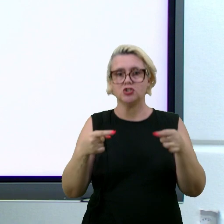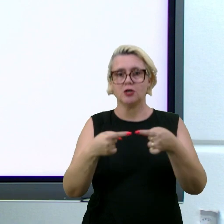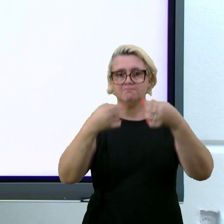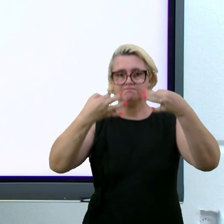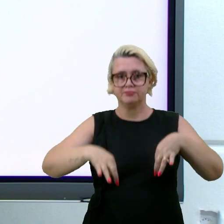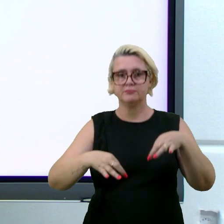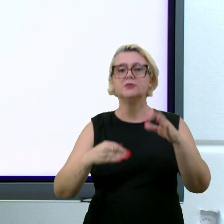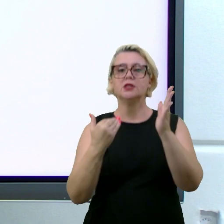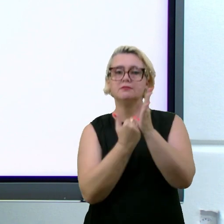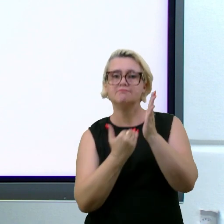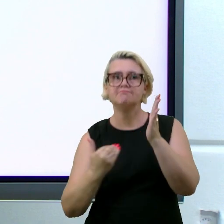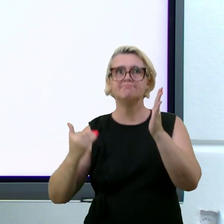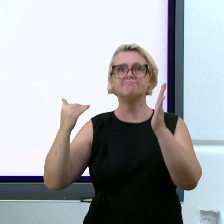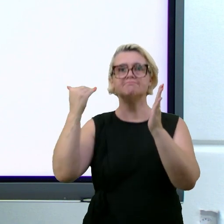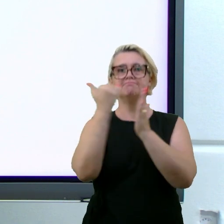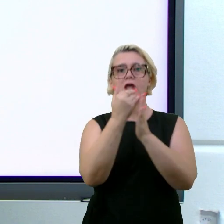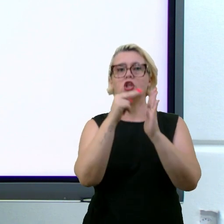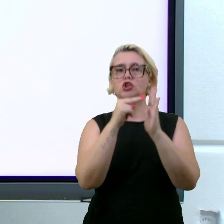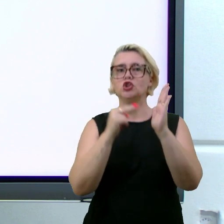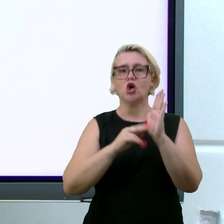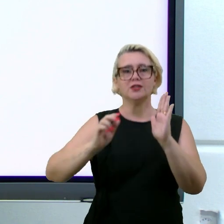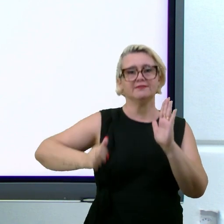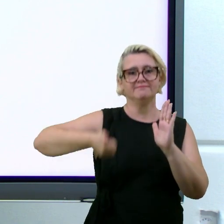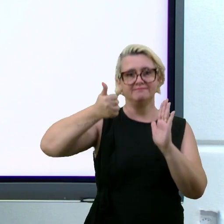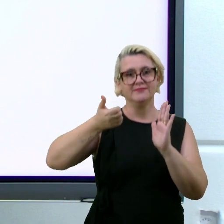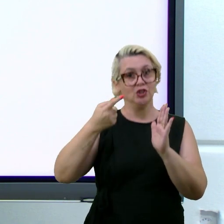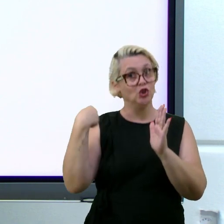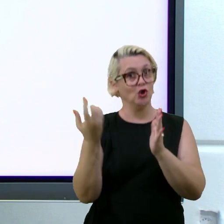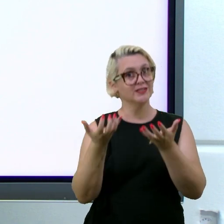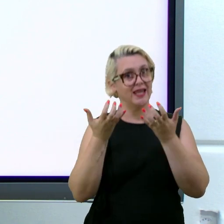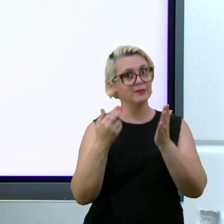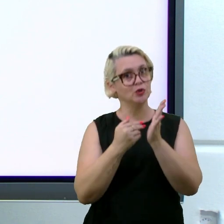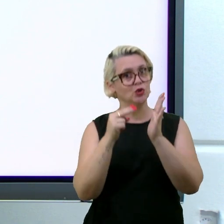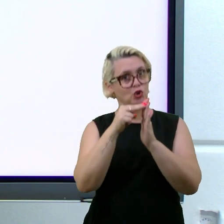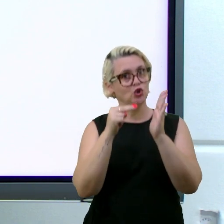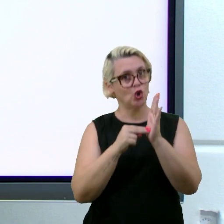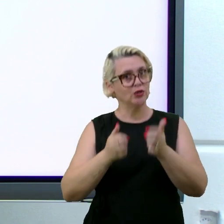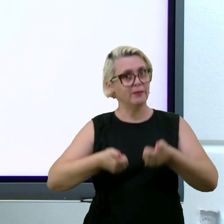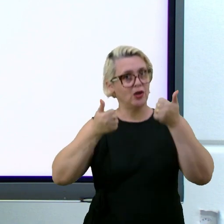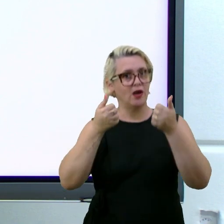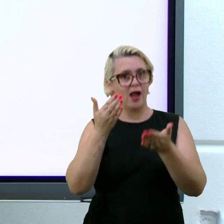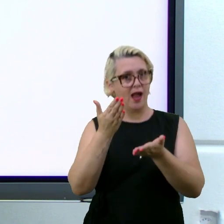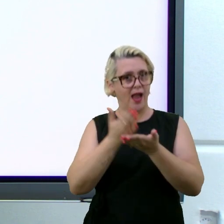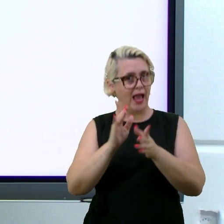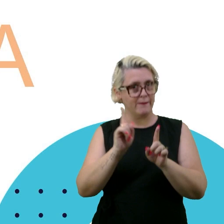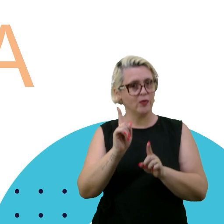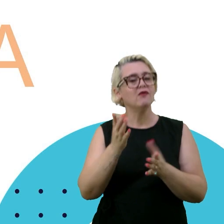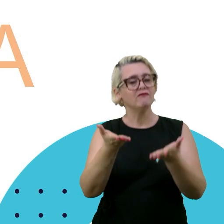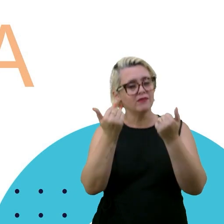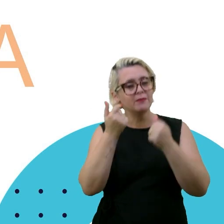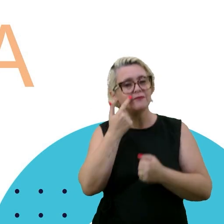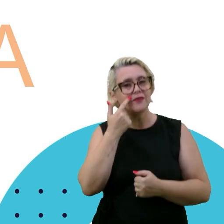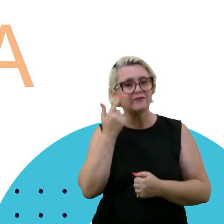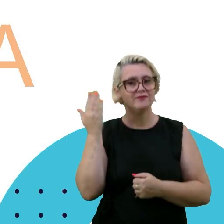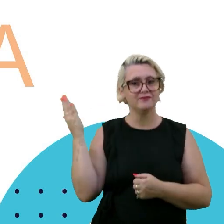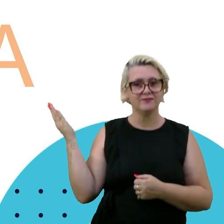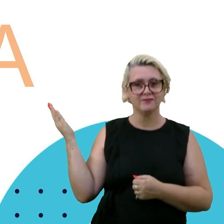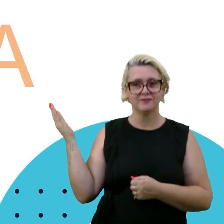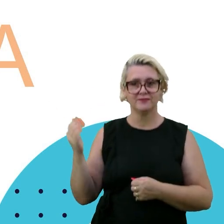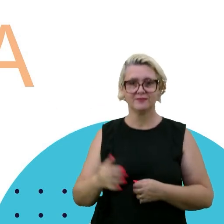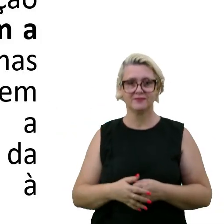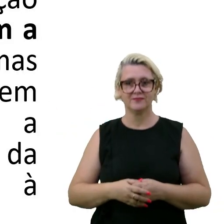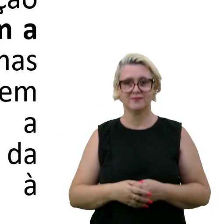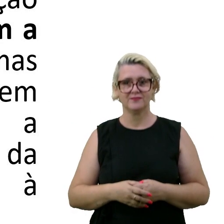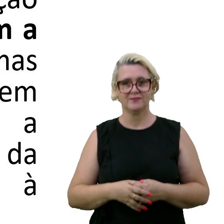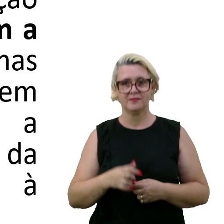tem nota melhor. É isso que nós queremos para você. Mas não acabou não. Vamos lá, que tá quase. Vem aqui.